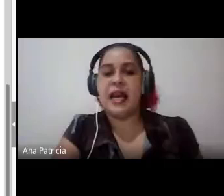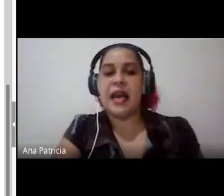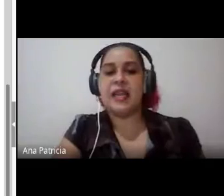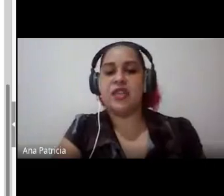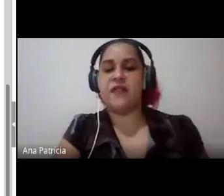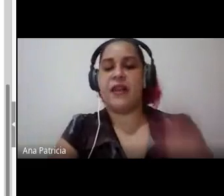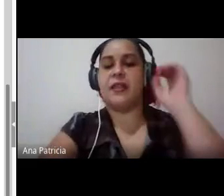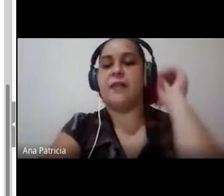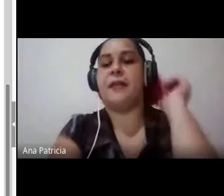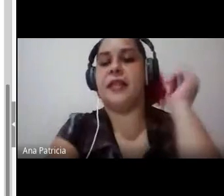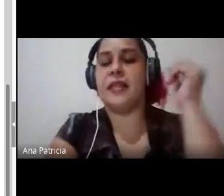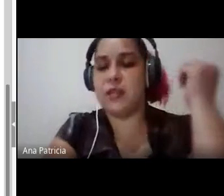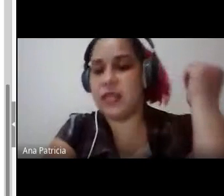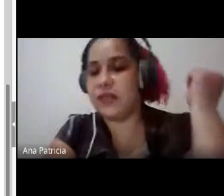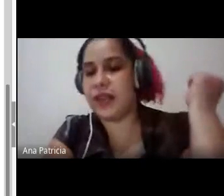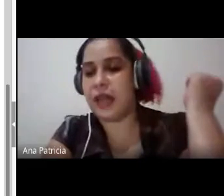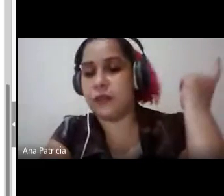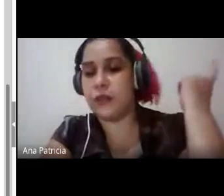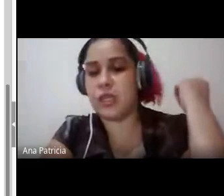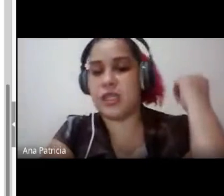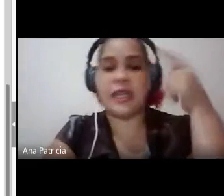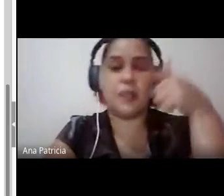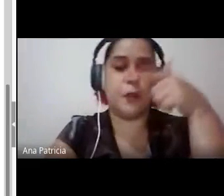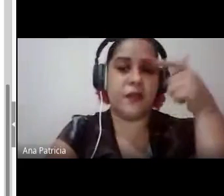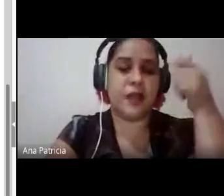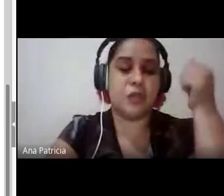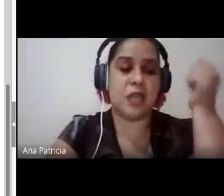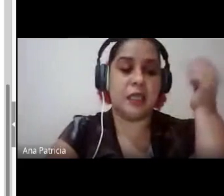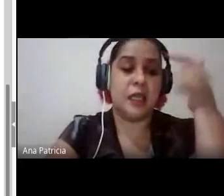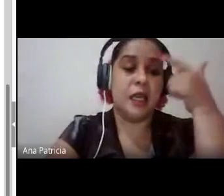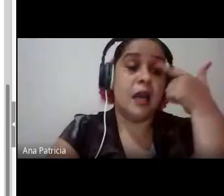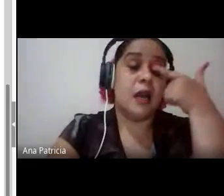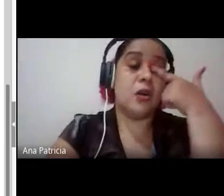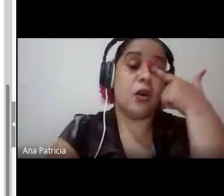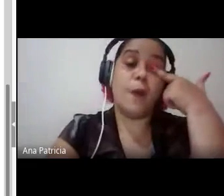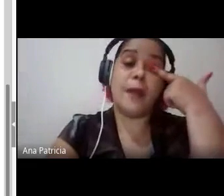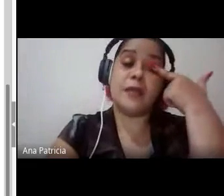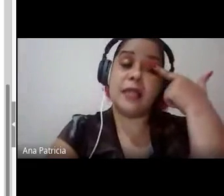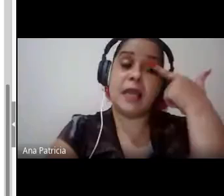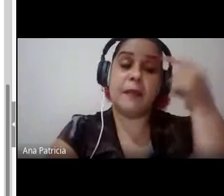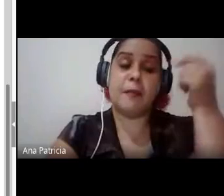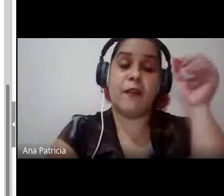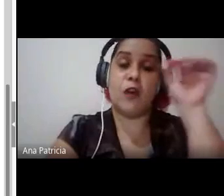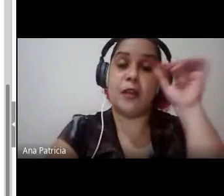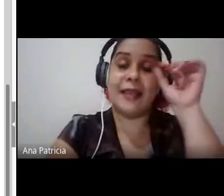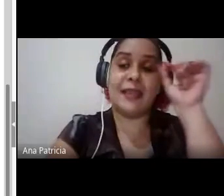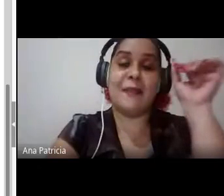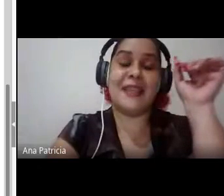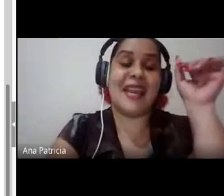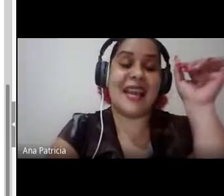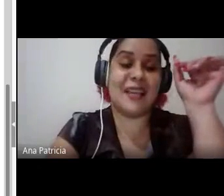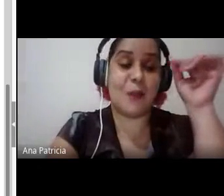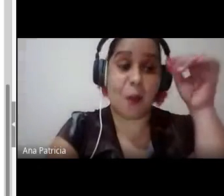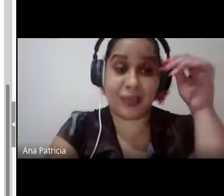Não esqueçam de assinar a lista de frequência para ter seu certificado, viu, gente? Já está disponível aí no chat. Socorro, passa o slide para